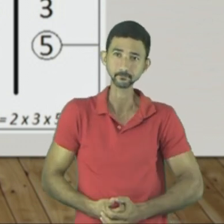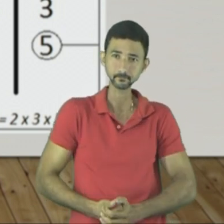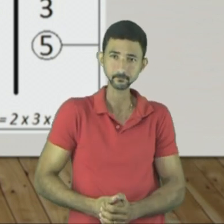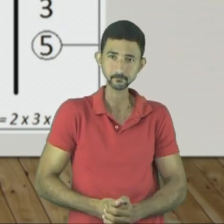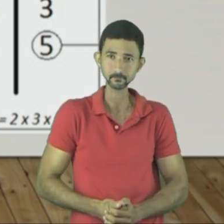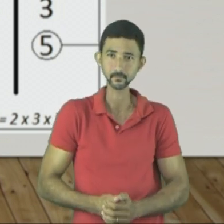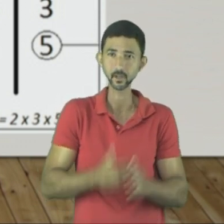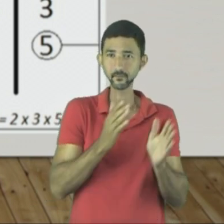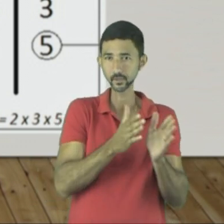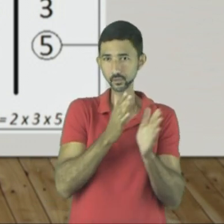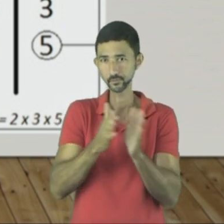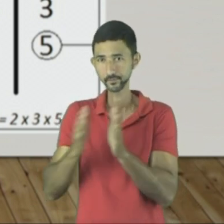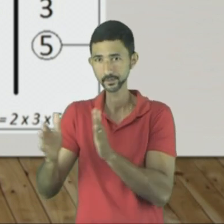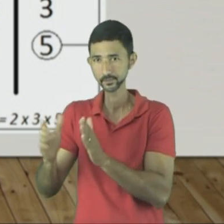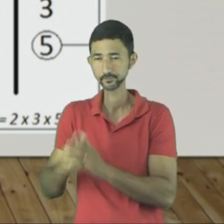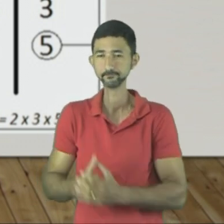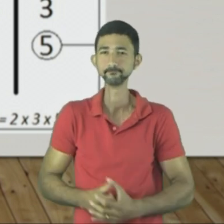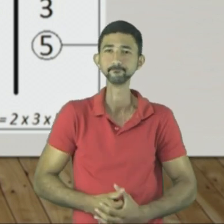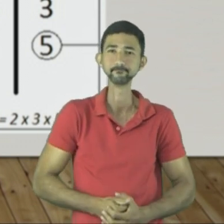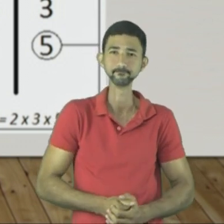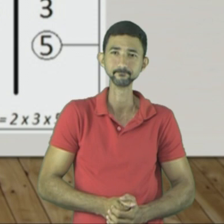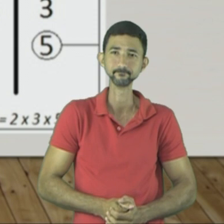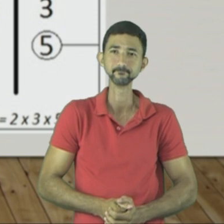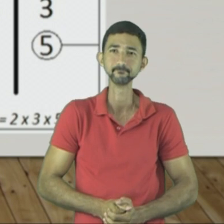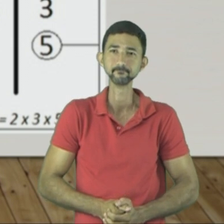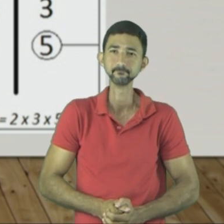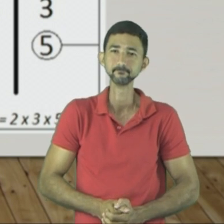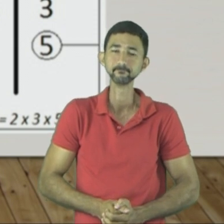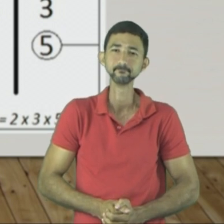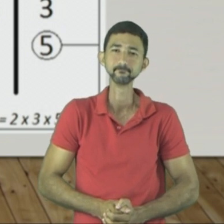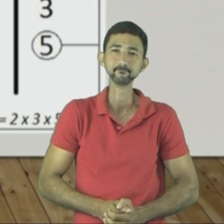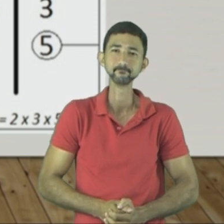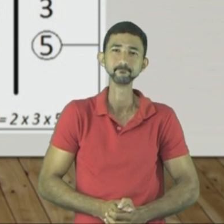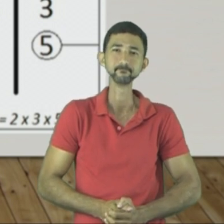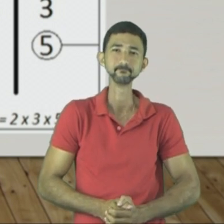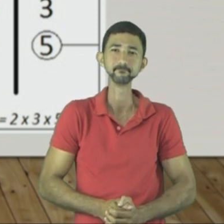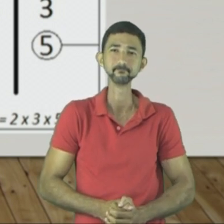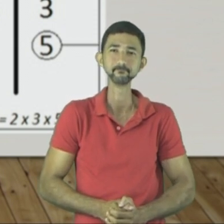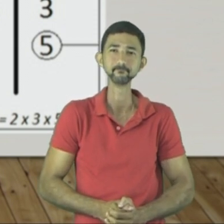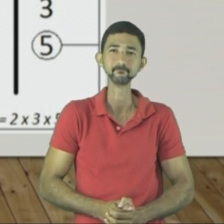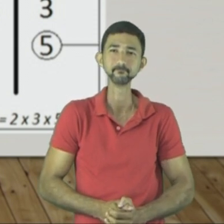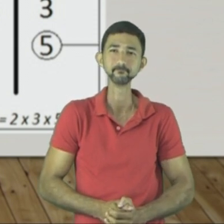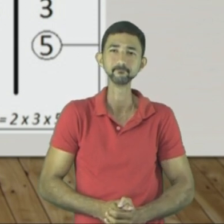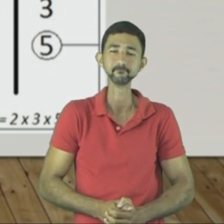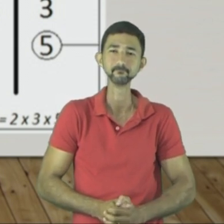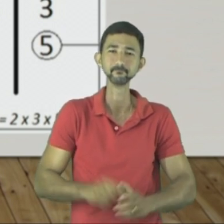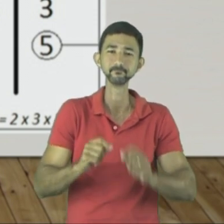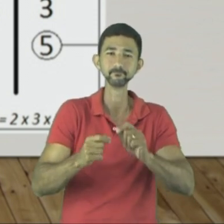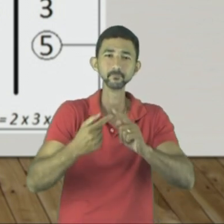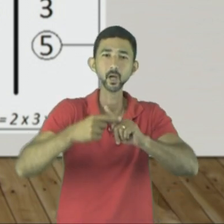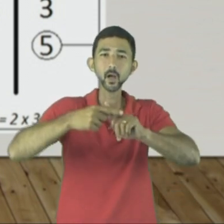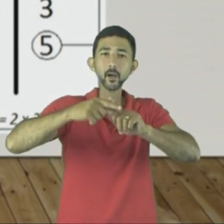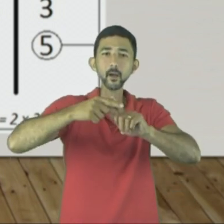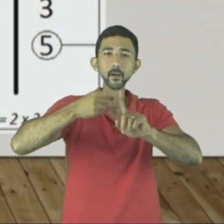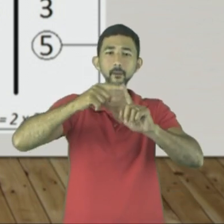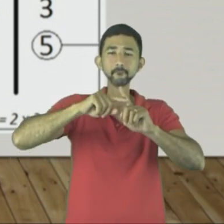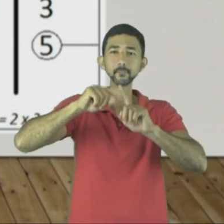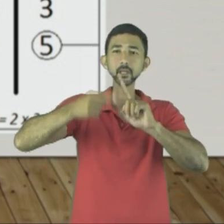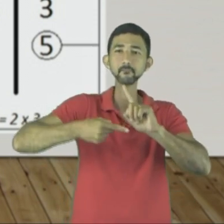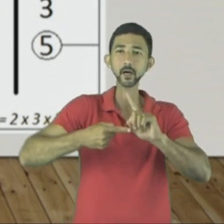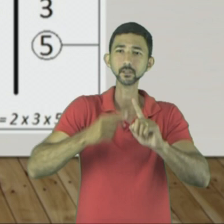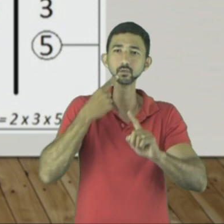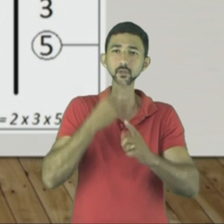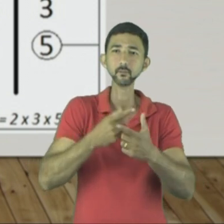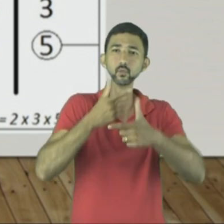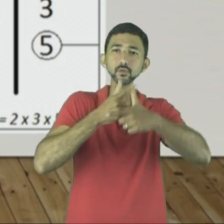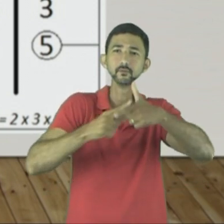deu 90, 240 por 2 deu 120 e 270 por 2 deu 135. Aí aqui, por que eu